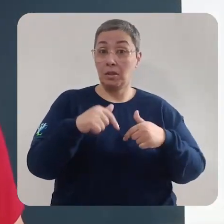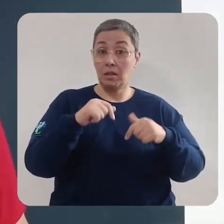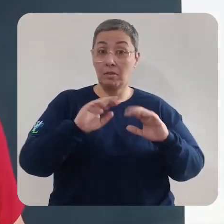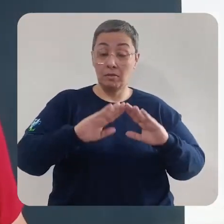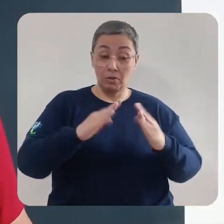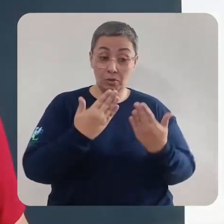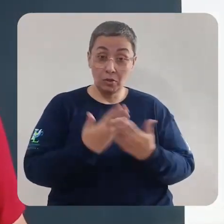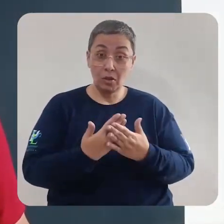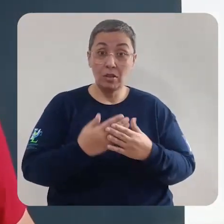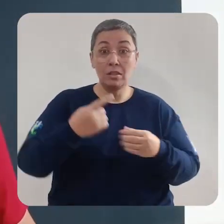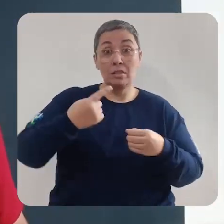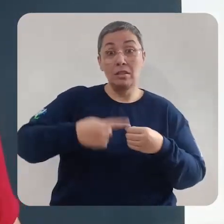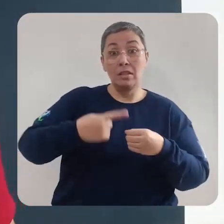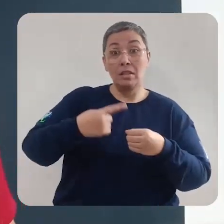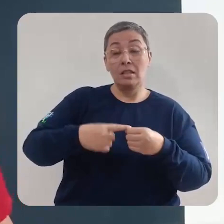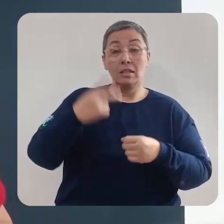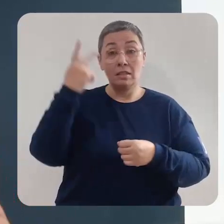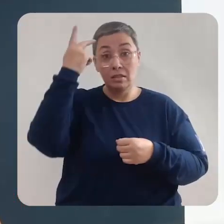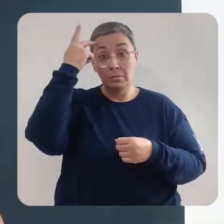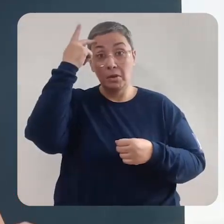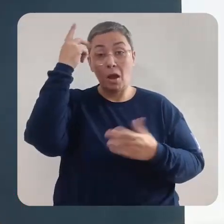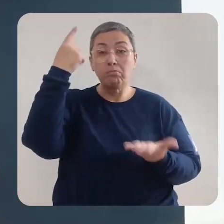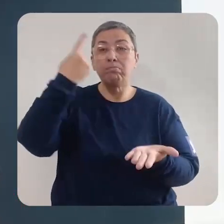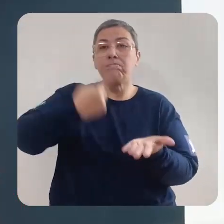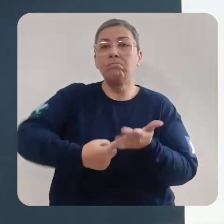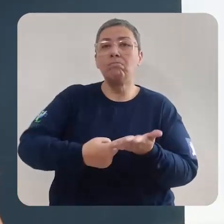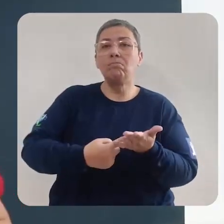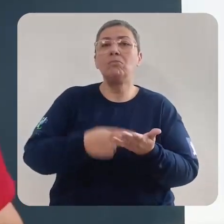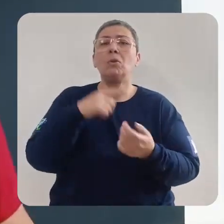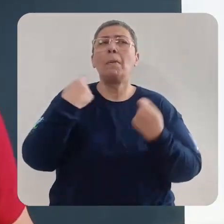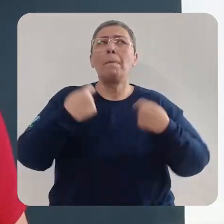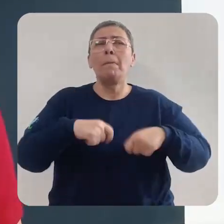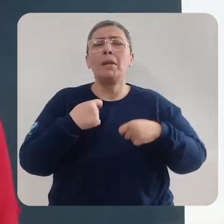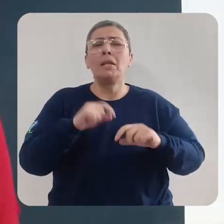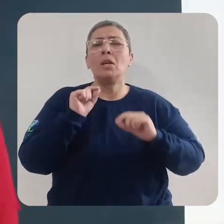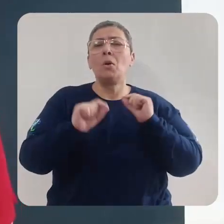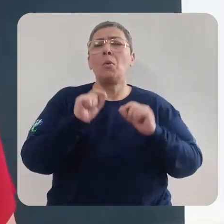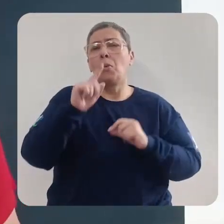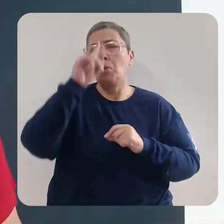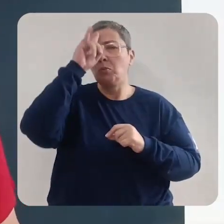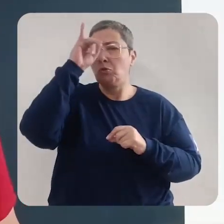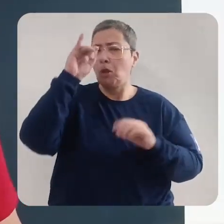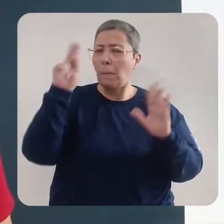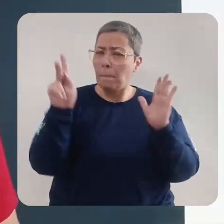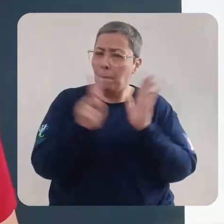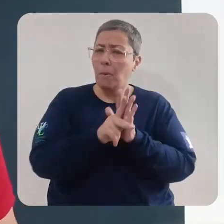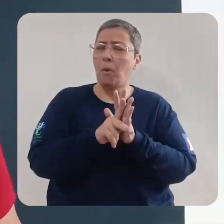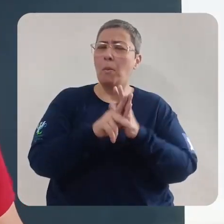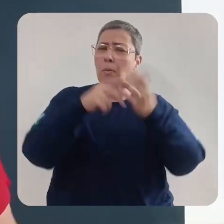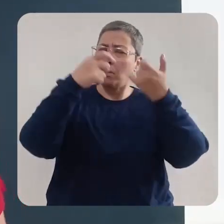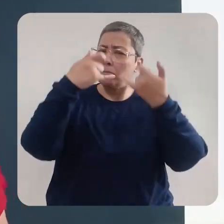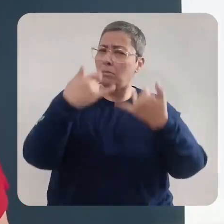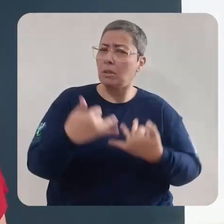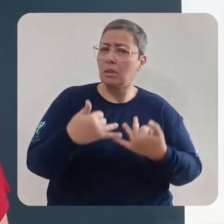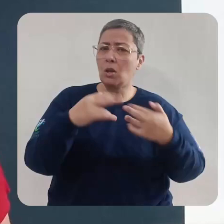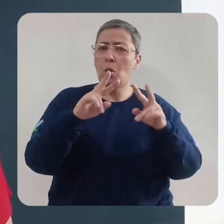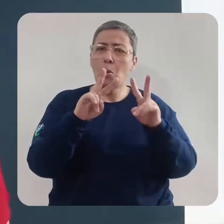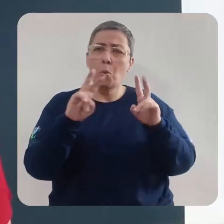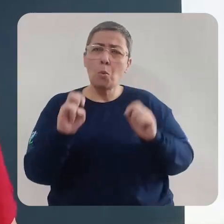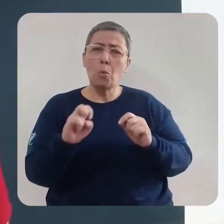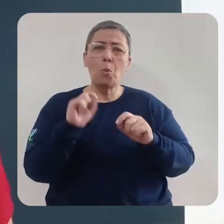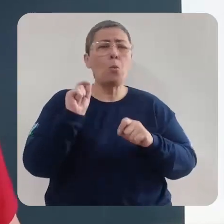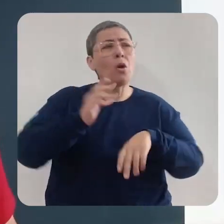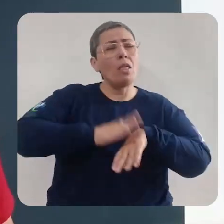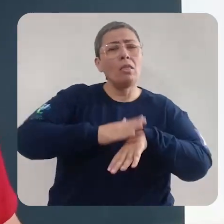4 professores que trabalhavam em um colégio na cidade de São Paulo decidiram que eles precisavam de um dia específico